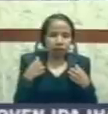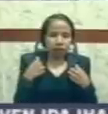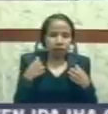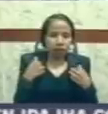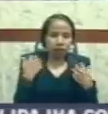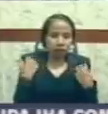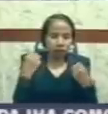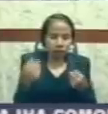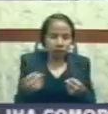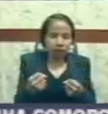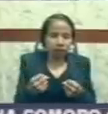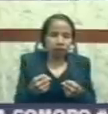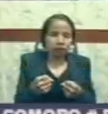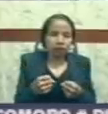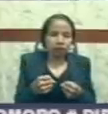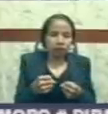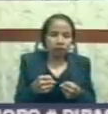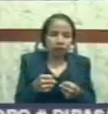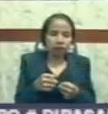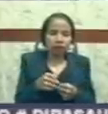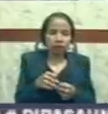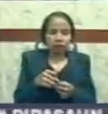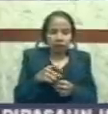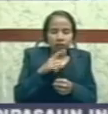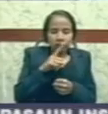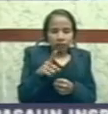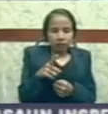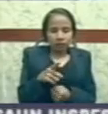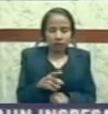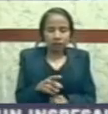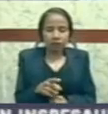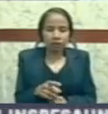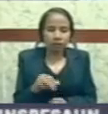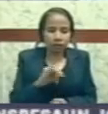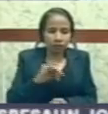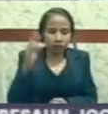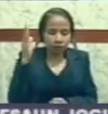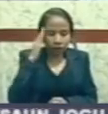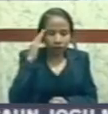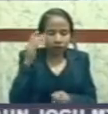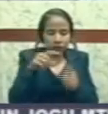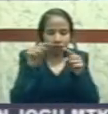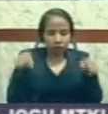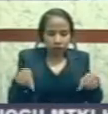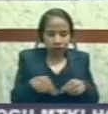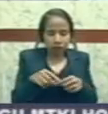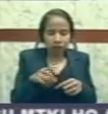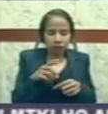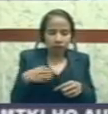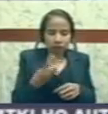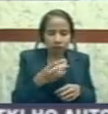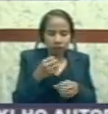bíblia, né, bem, que minuciosa, né, por detalhes, né. Aí, ainda né, mas que não é tabela, ainda bem, a mim, halo, né, a tu completa